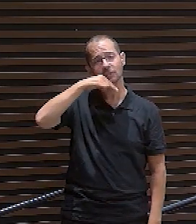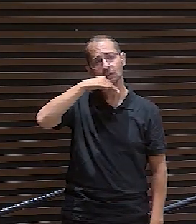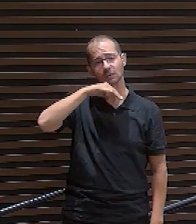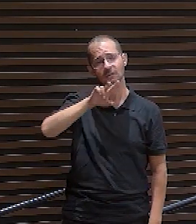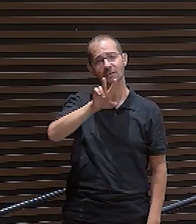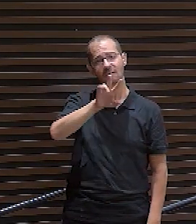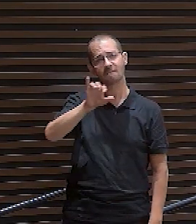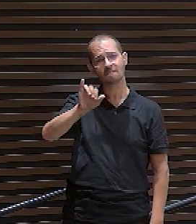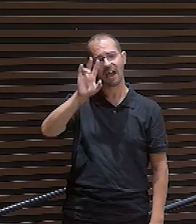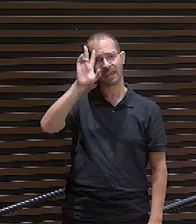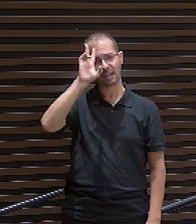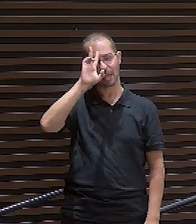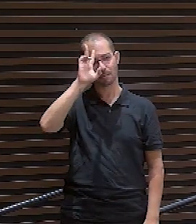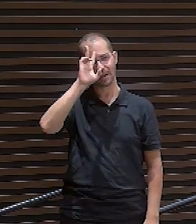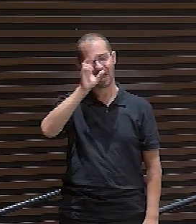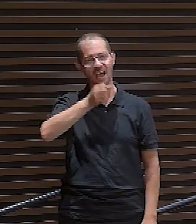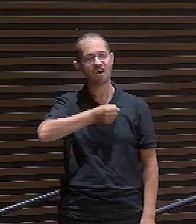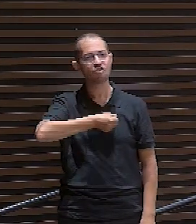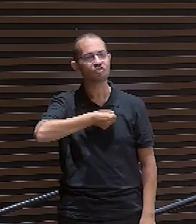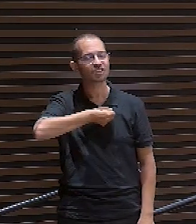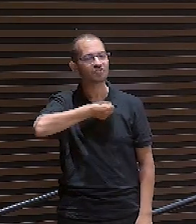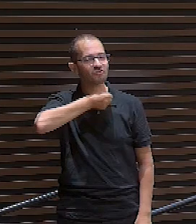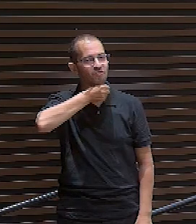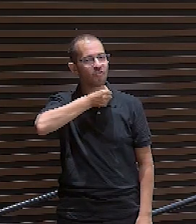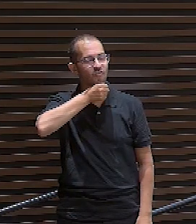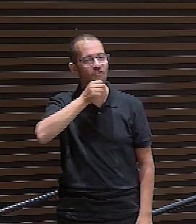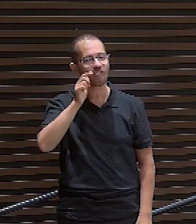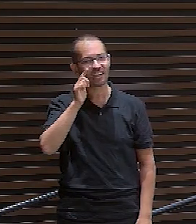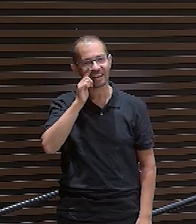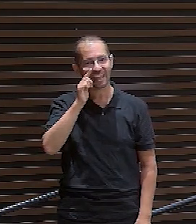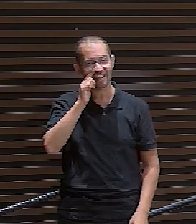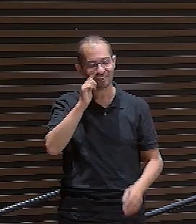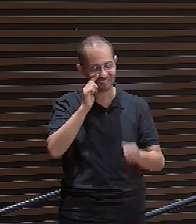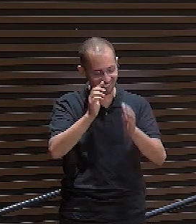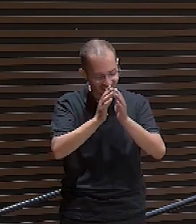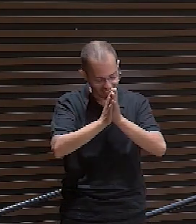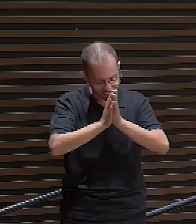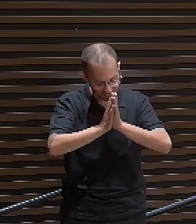lembrar que vovô adorava a Deus?